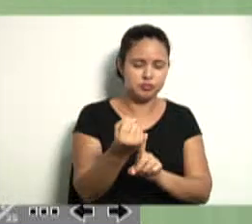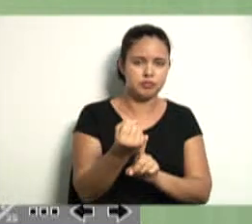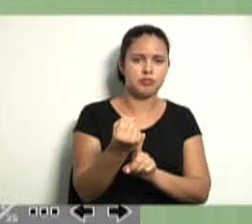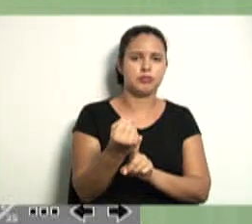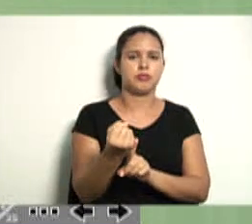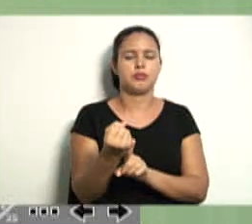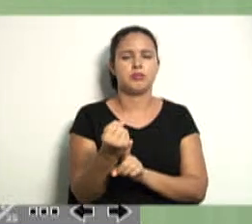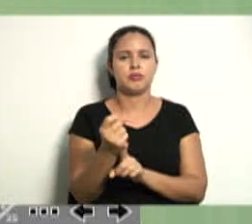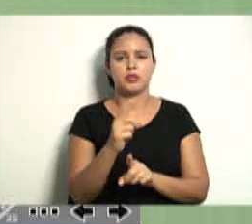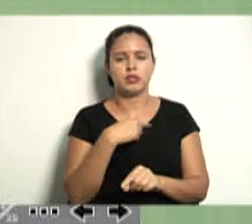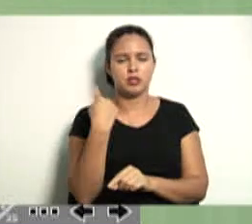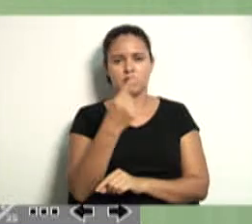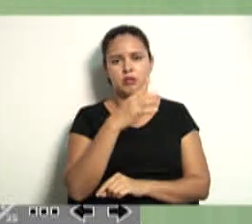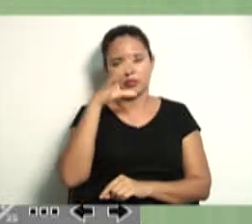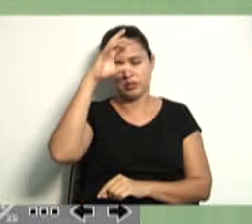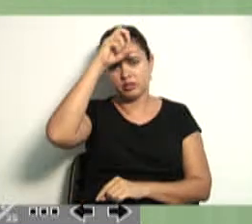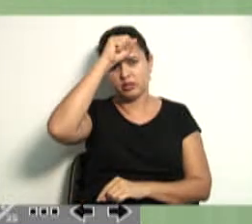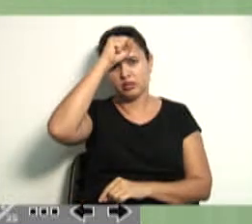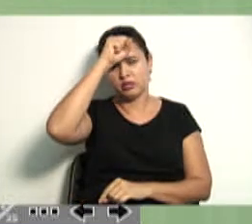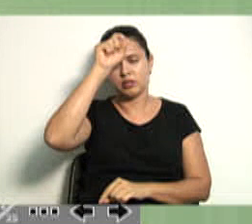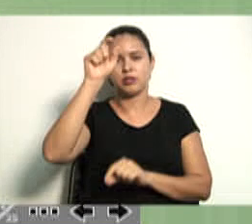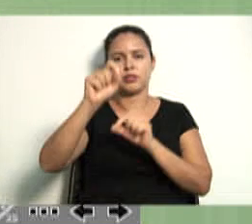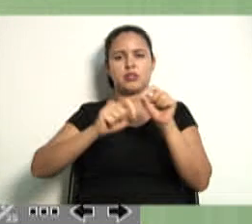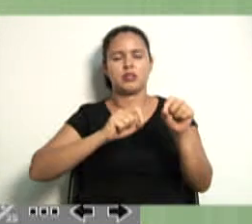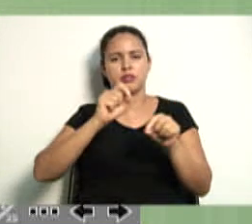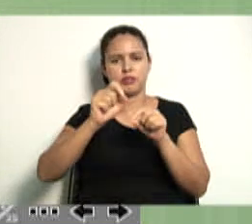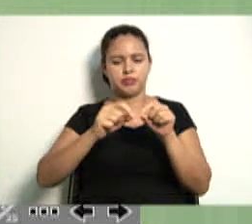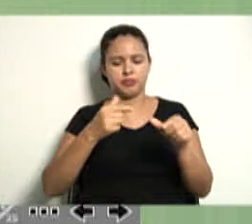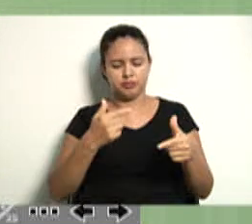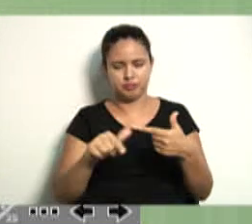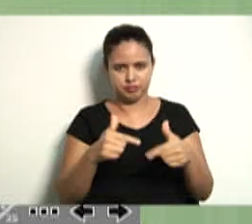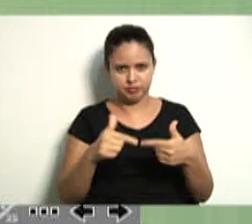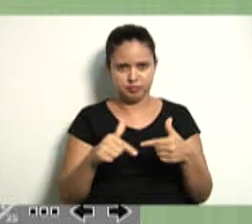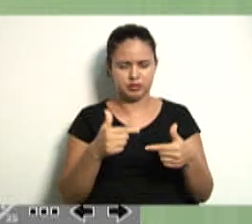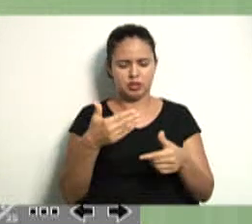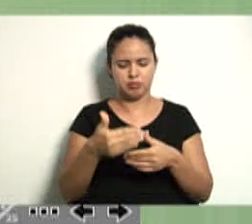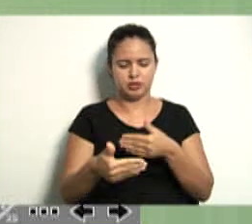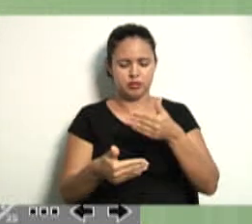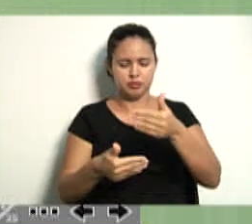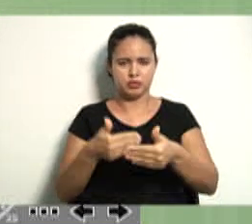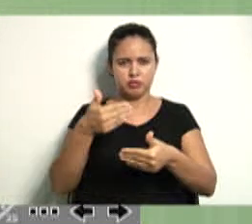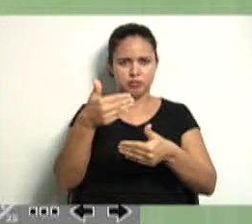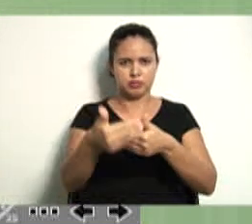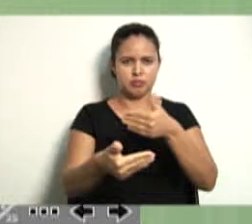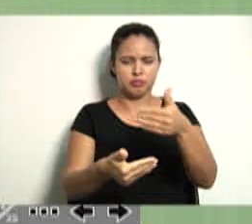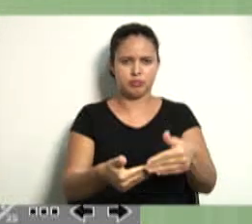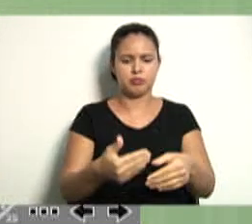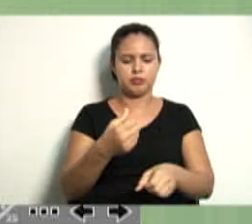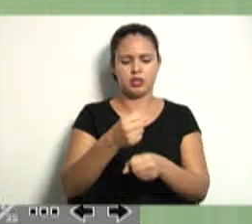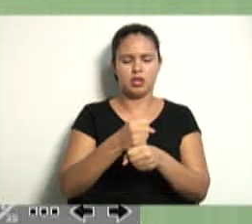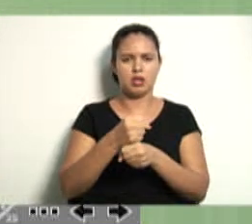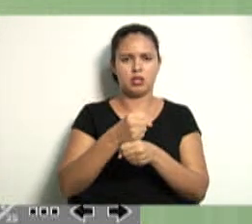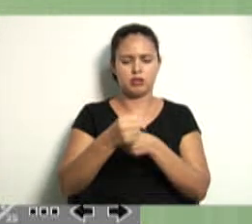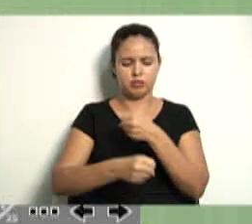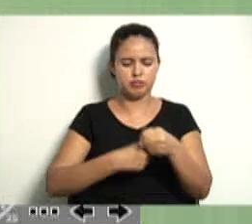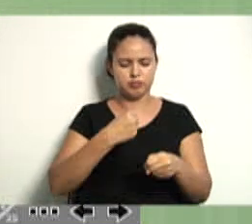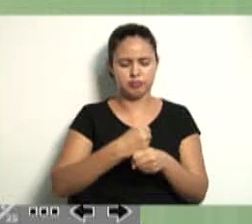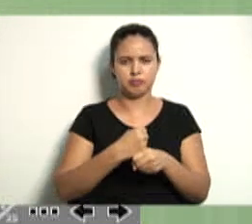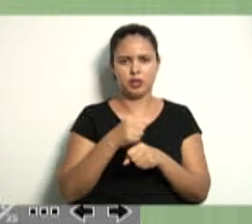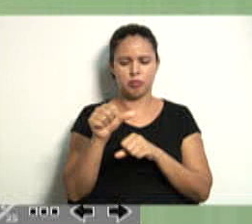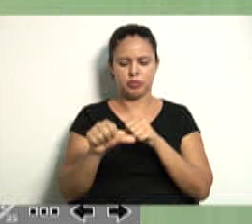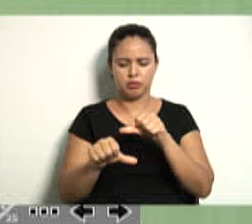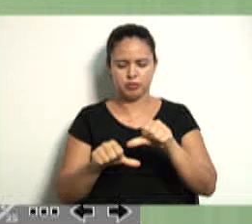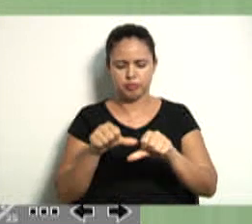também aprendemos que trabalho ele evolui no decorrer do tempo, que